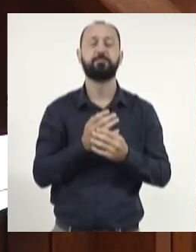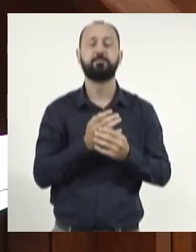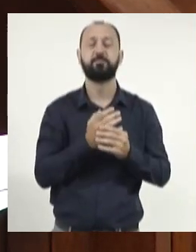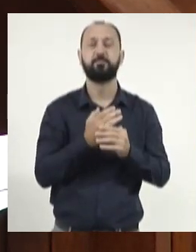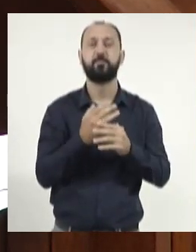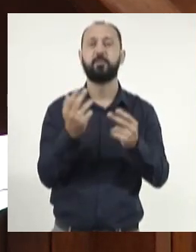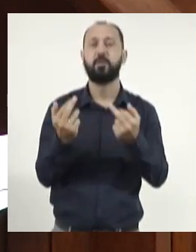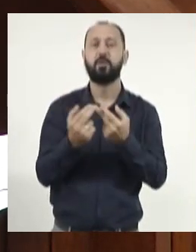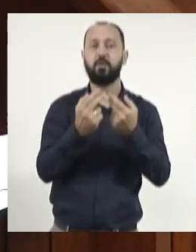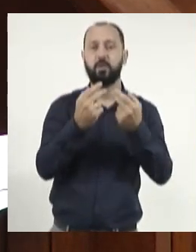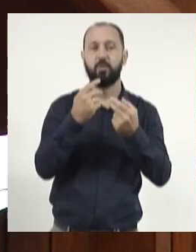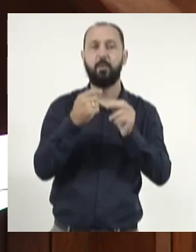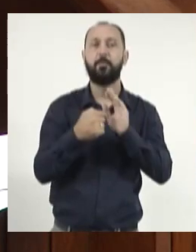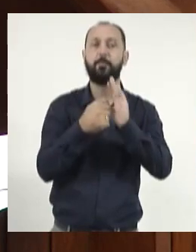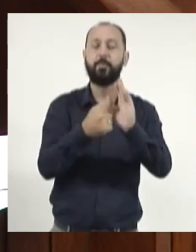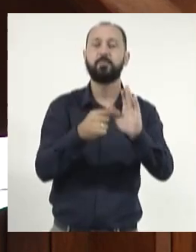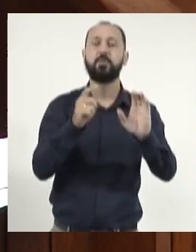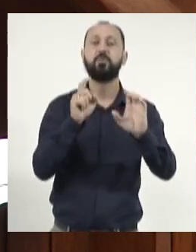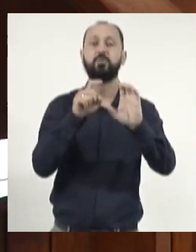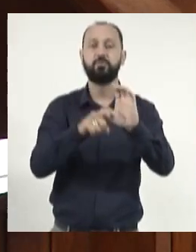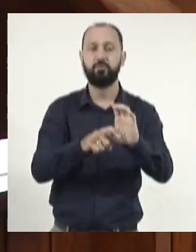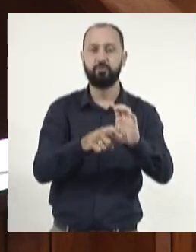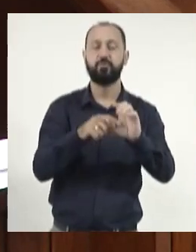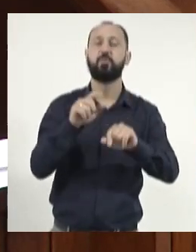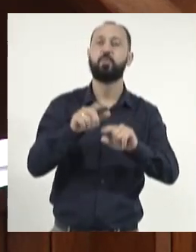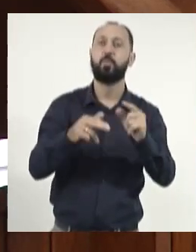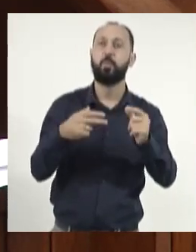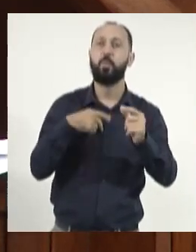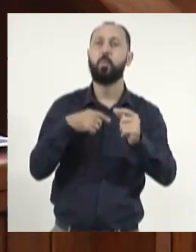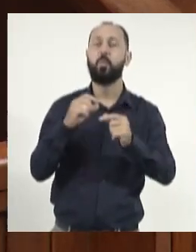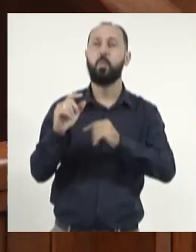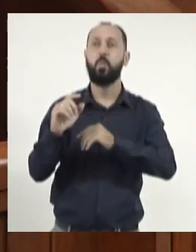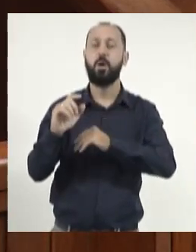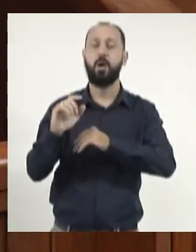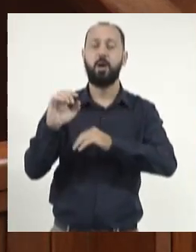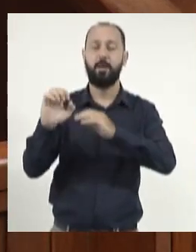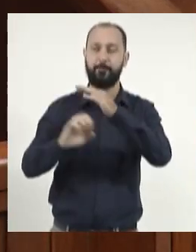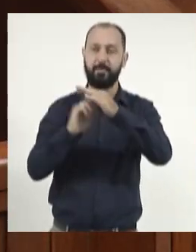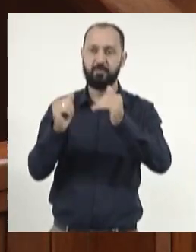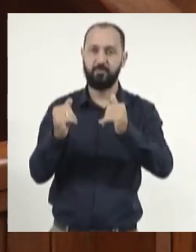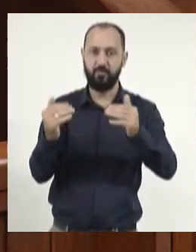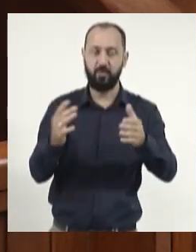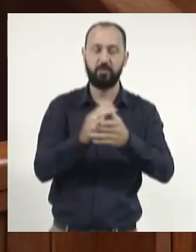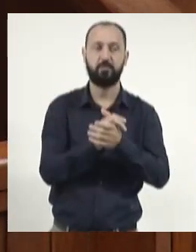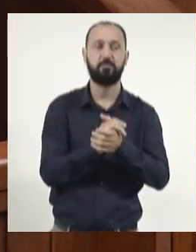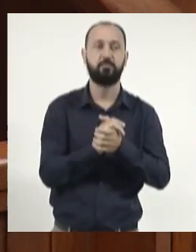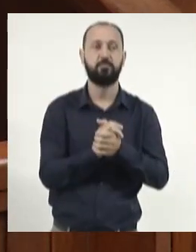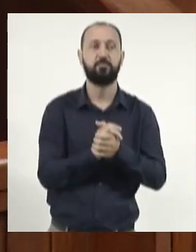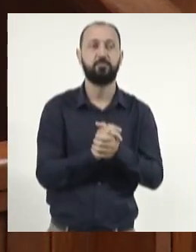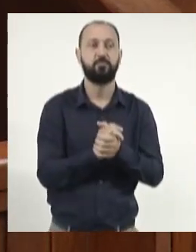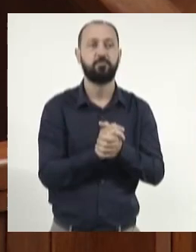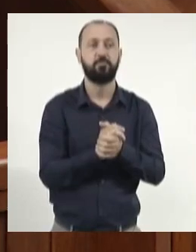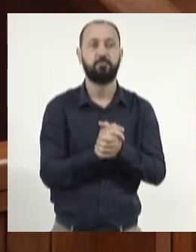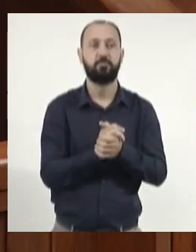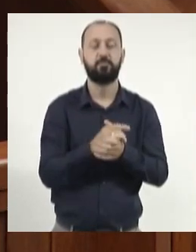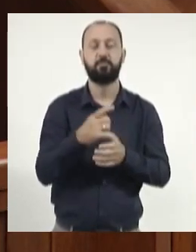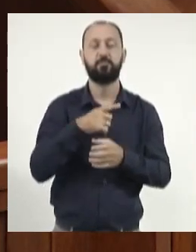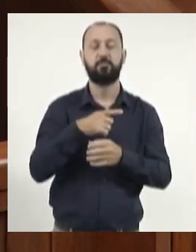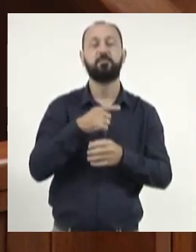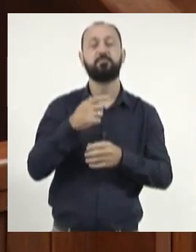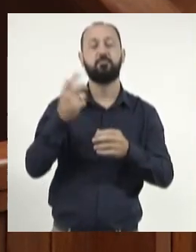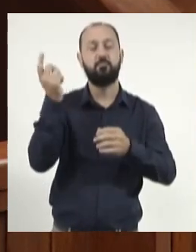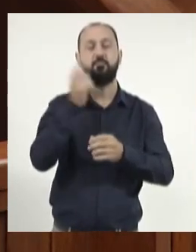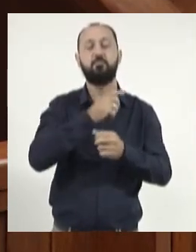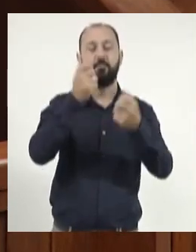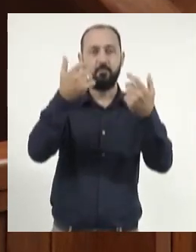bem como adimplir dívidas com fornecedores e adquirir insumos. E nesse fator aqui, eu tenho total